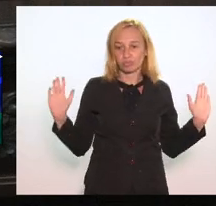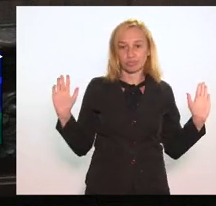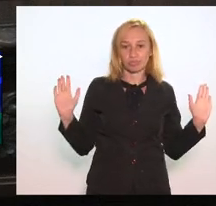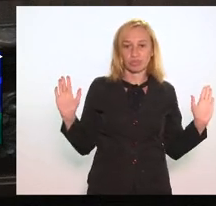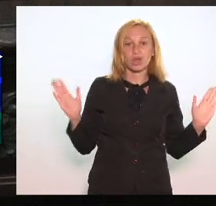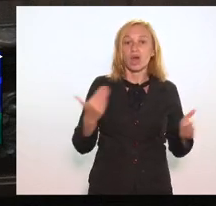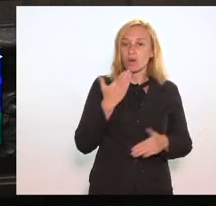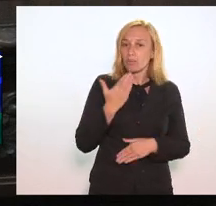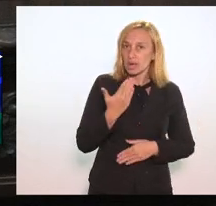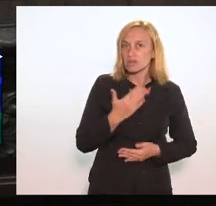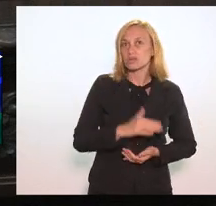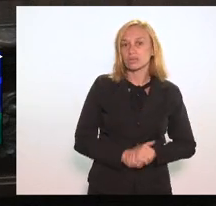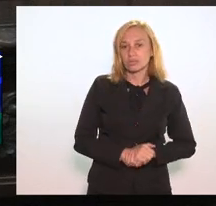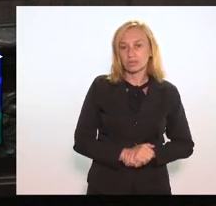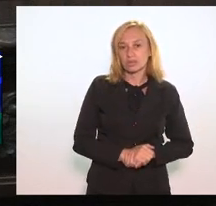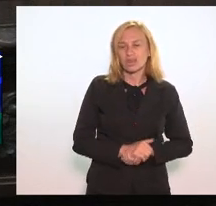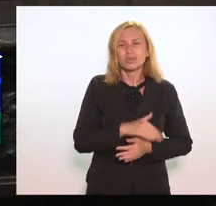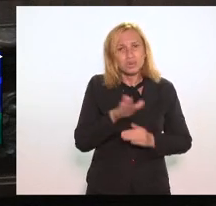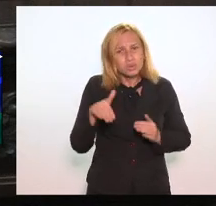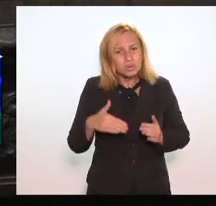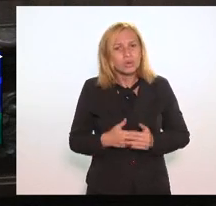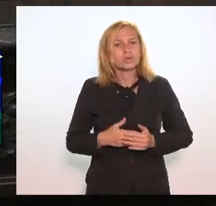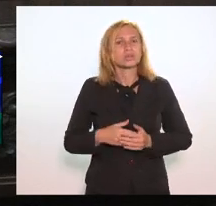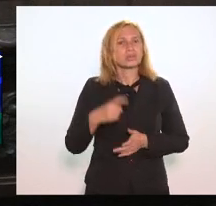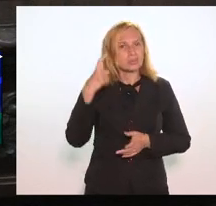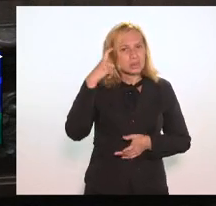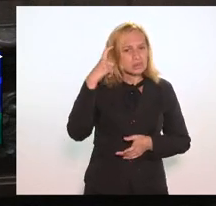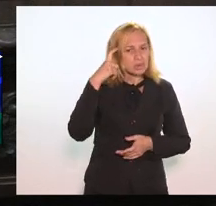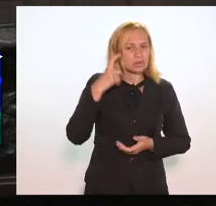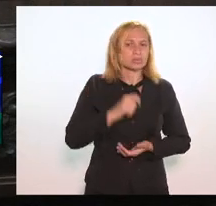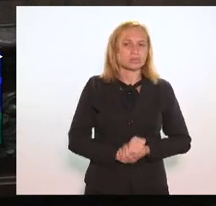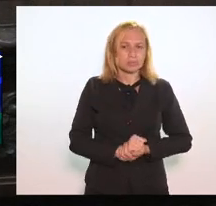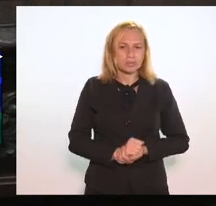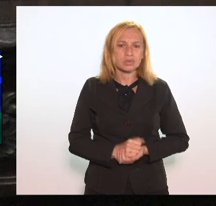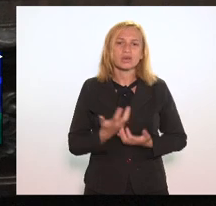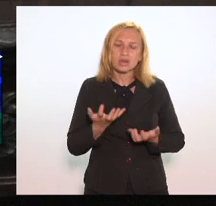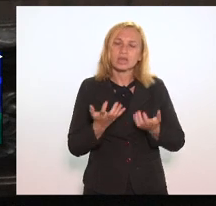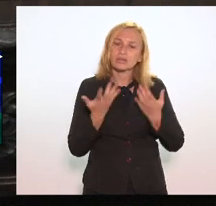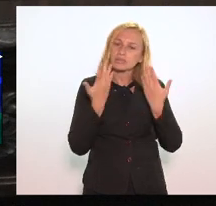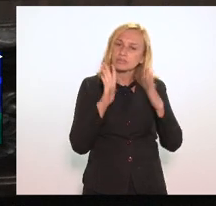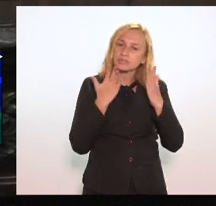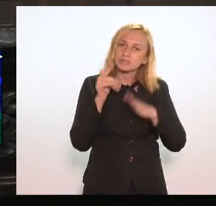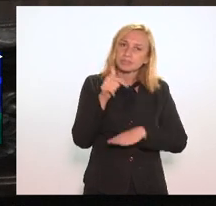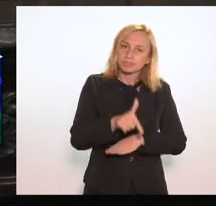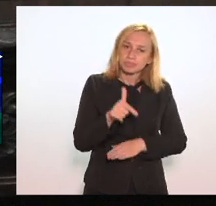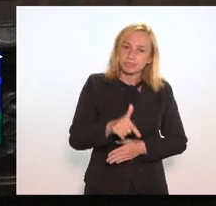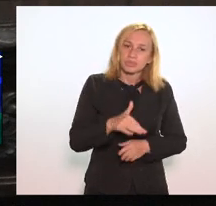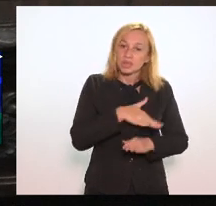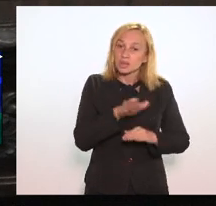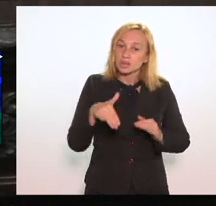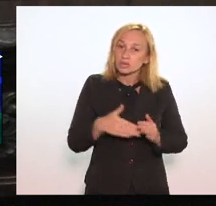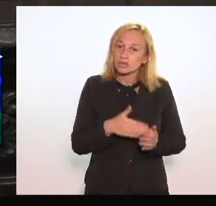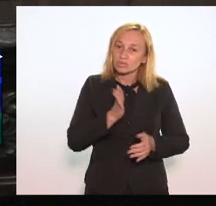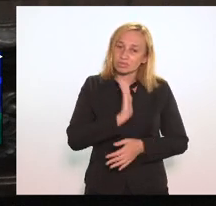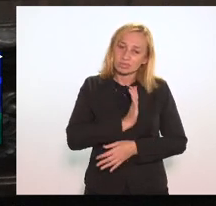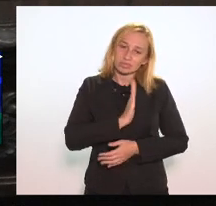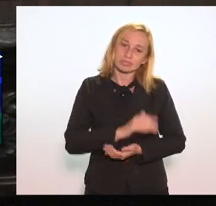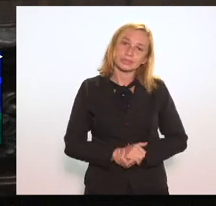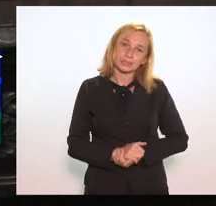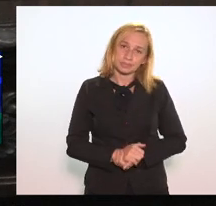e eu peço a todos essa reflexão quero parabenizar aqui de todo meu